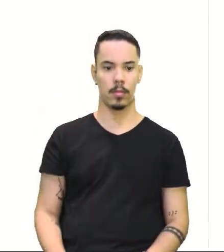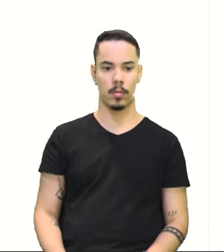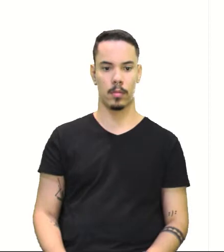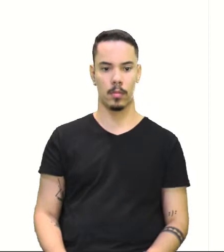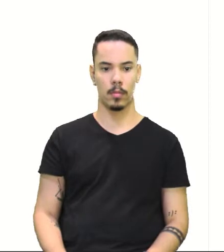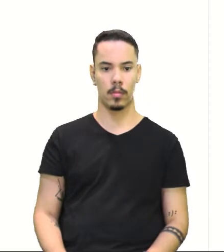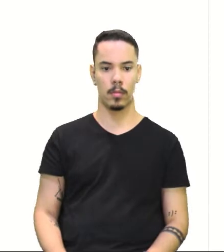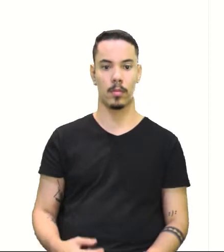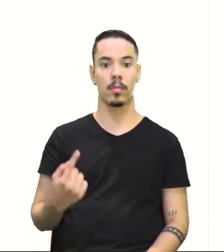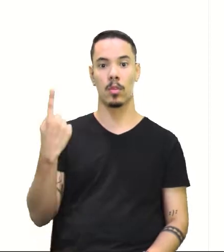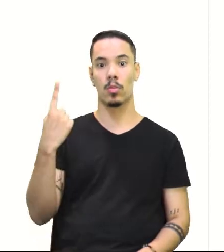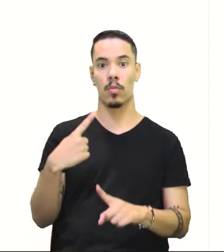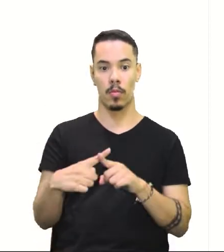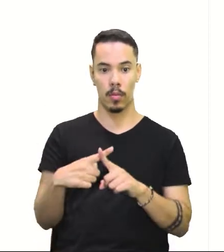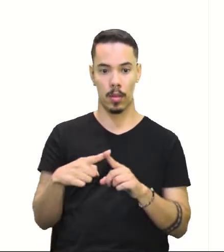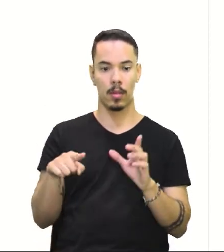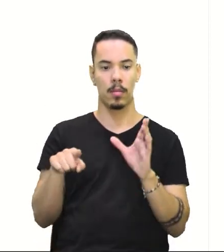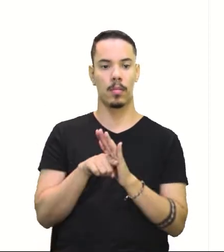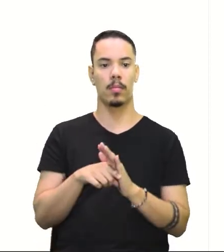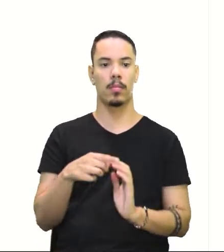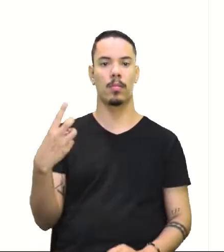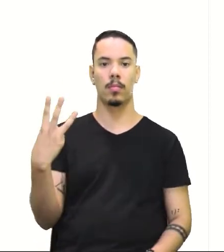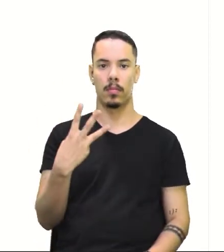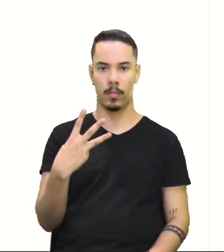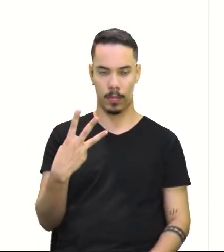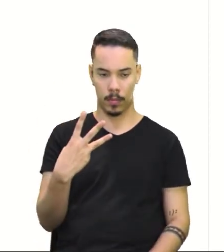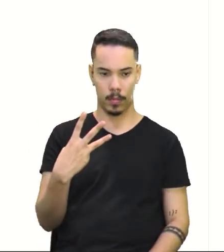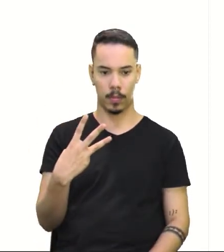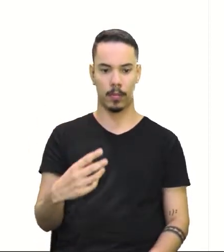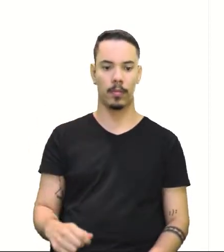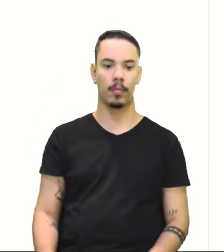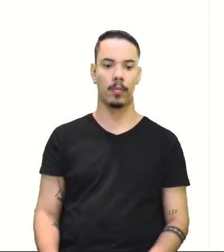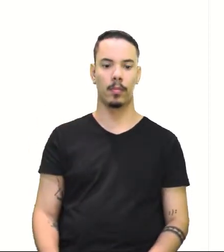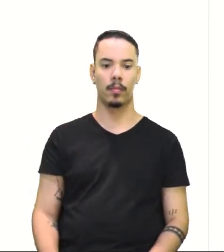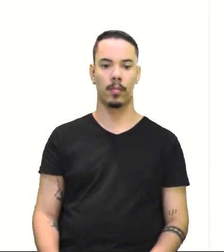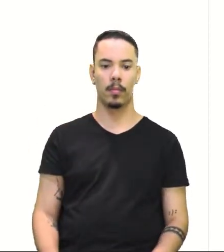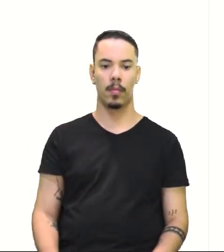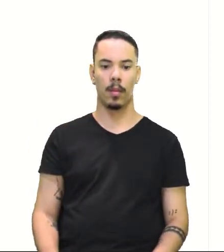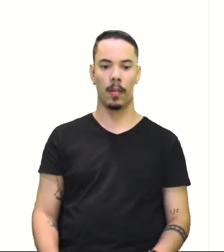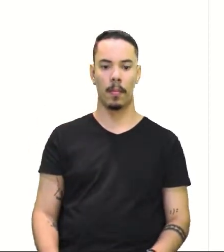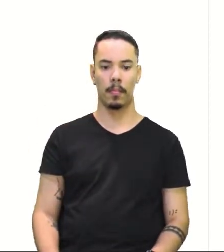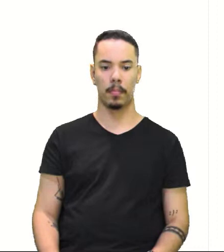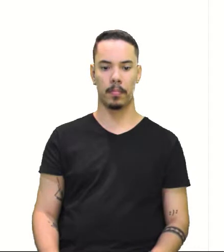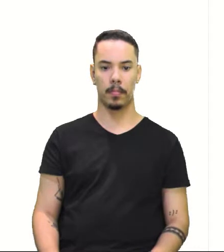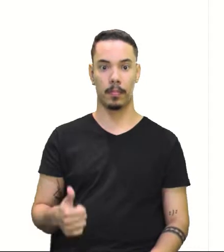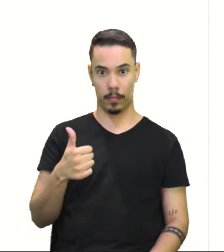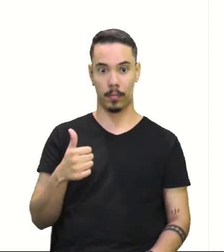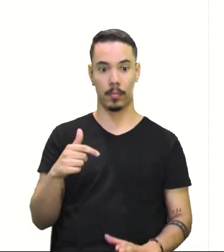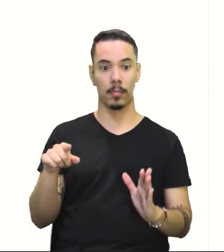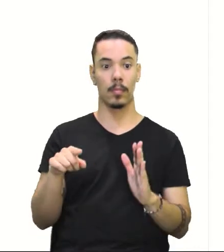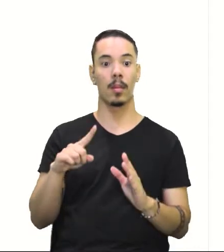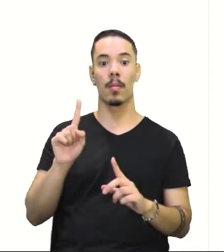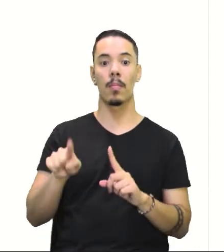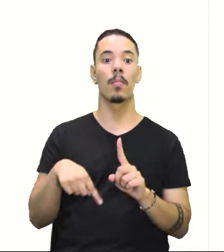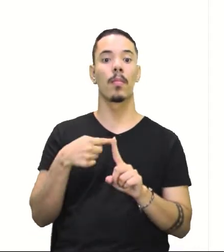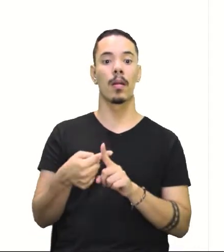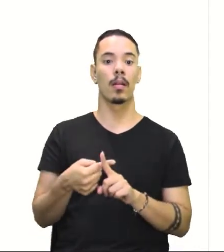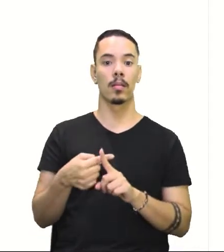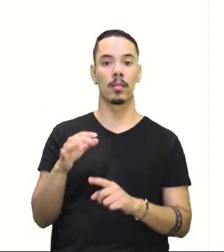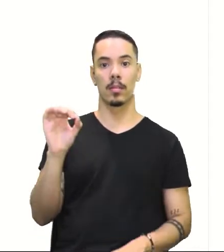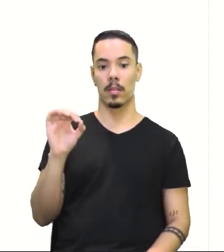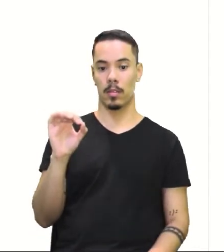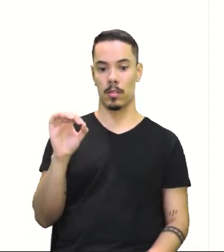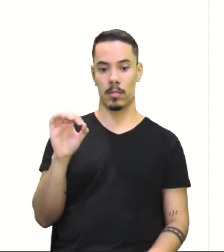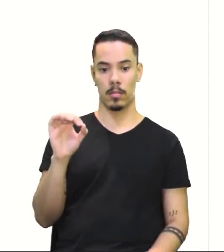vezes menos 3. Menos 3. 1 vezes menos 3, menos 3. Agora mais quem? Mais 0.